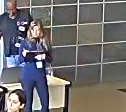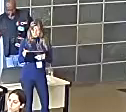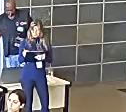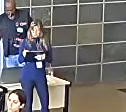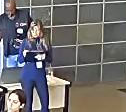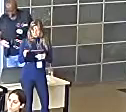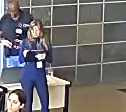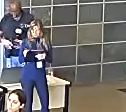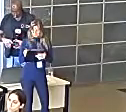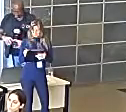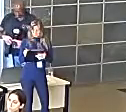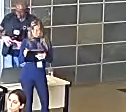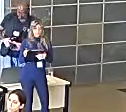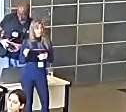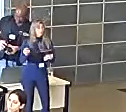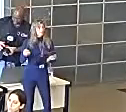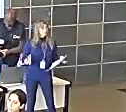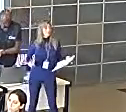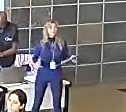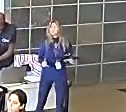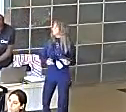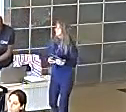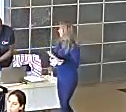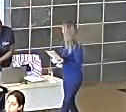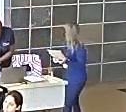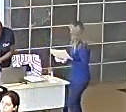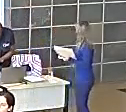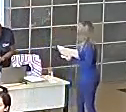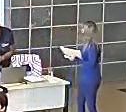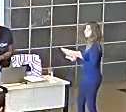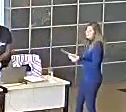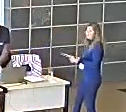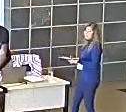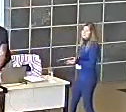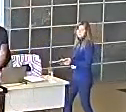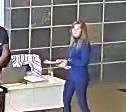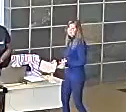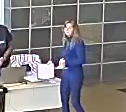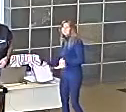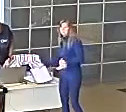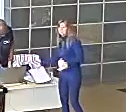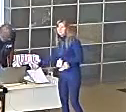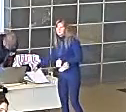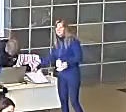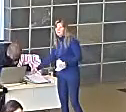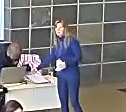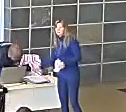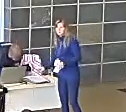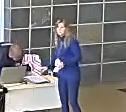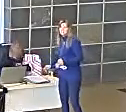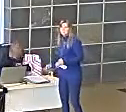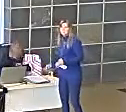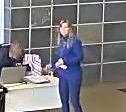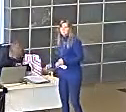órgão responsável pela polid da pessoa com deficiência Com certeza todos esses ônibos que estão em circulação são